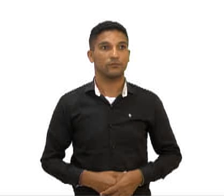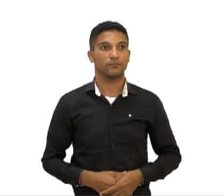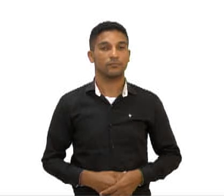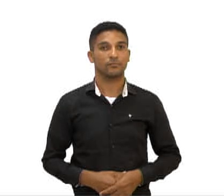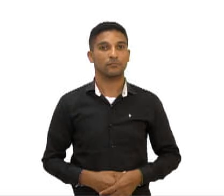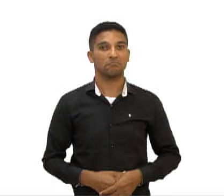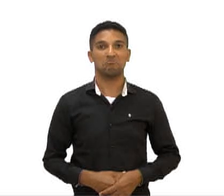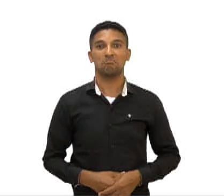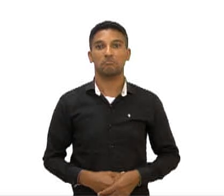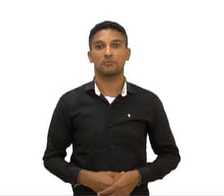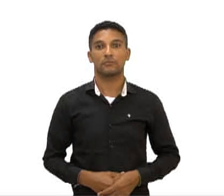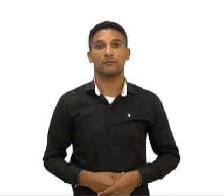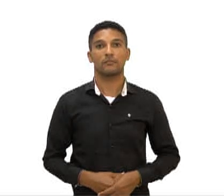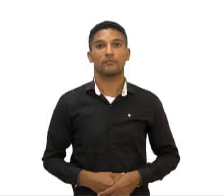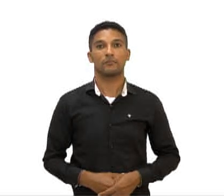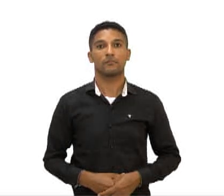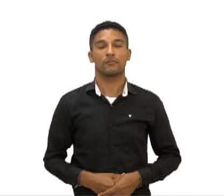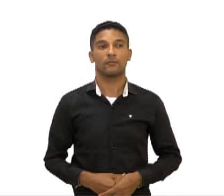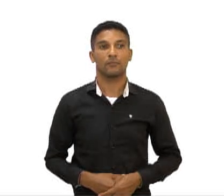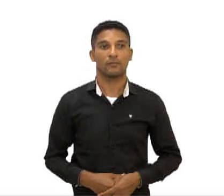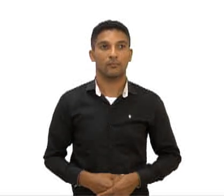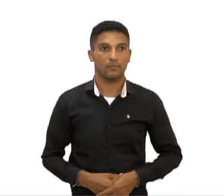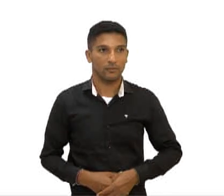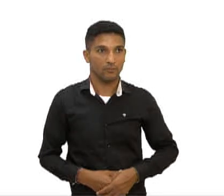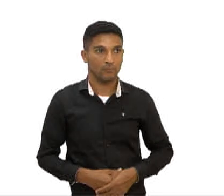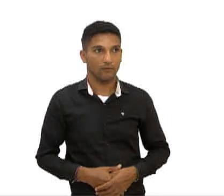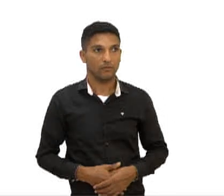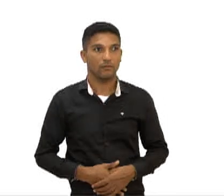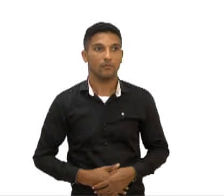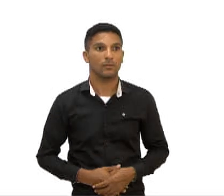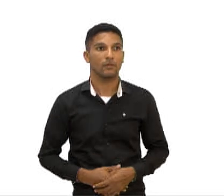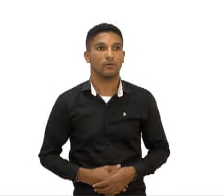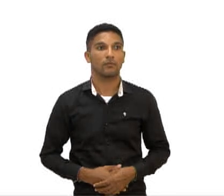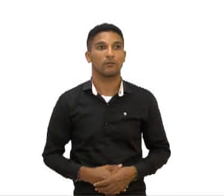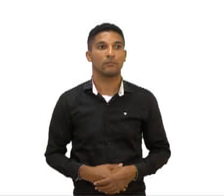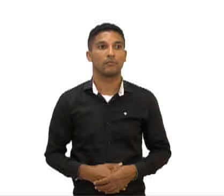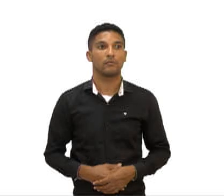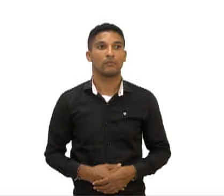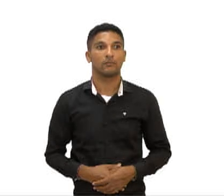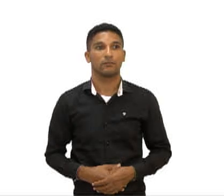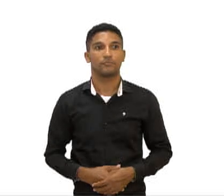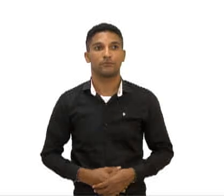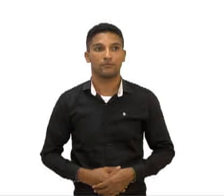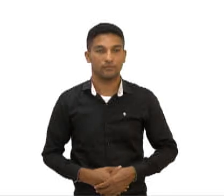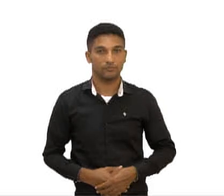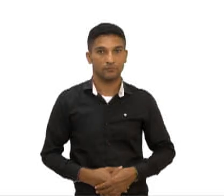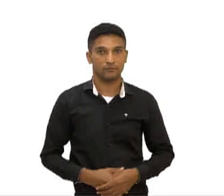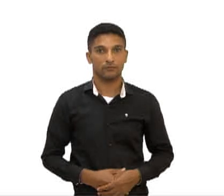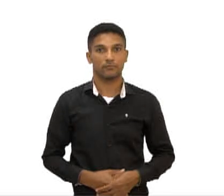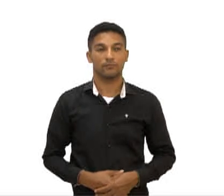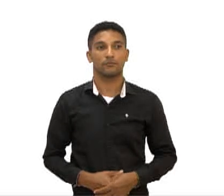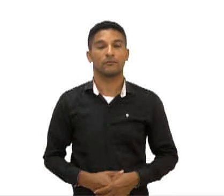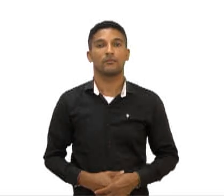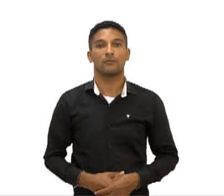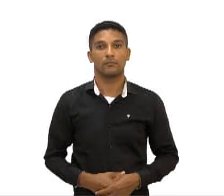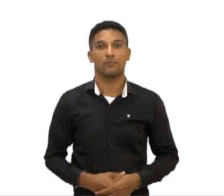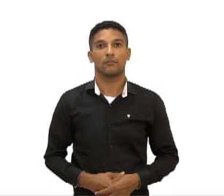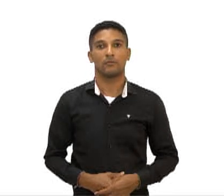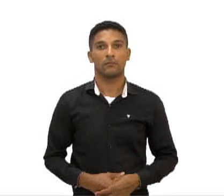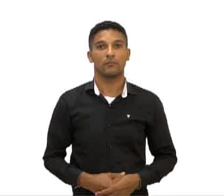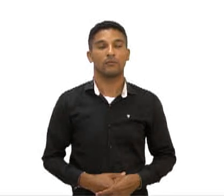é uma dança em pares, onde um dos dançarinos comanda a coreografia. Ou alternativa D, é uma